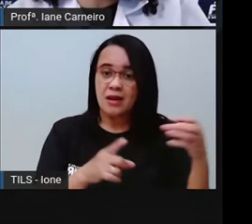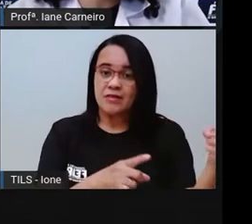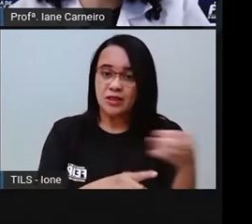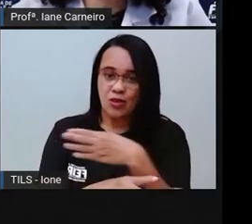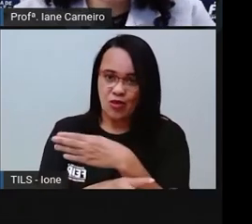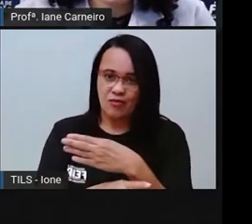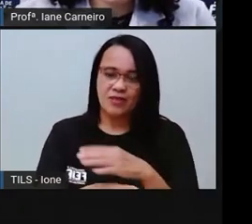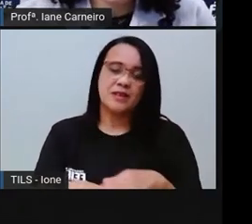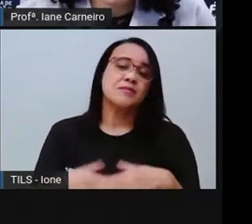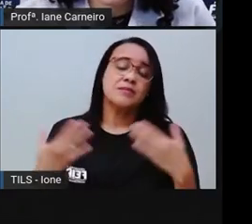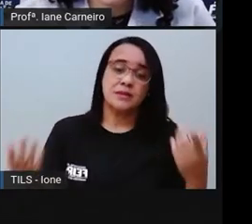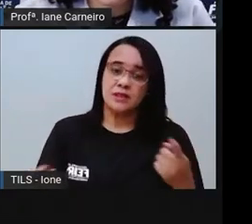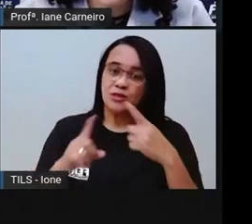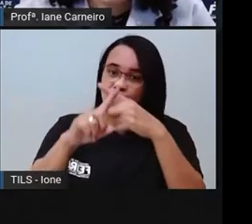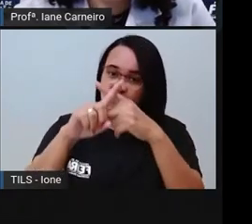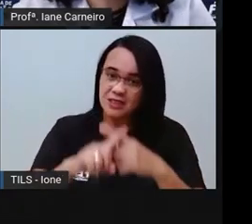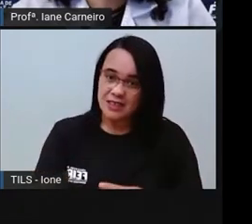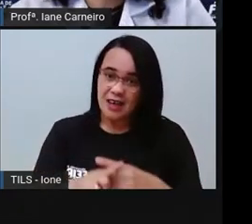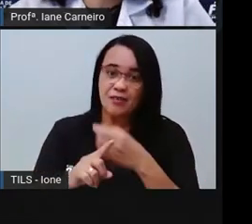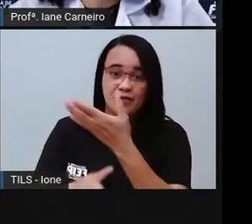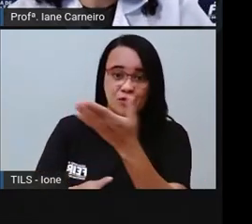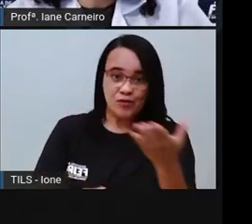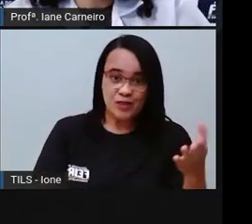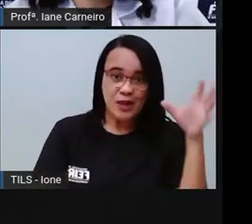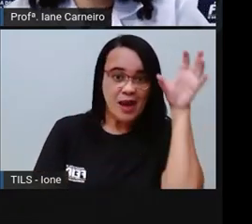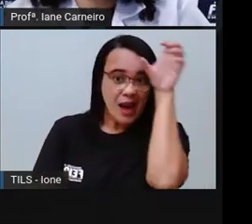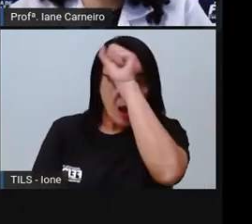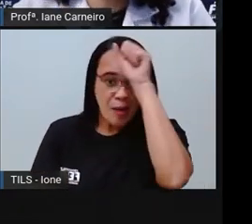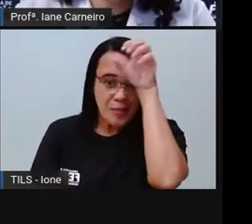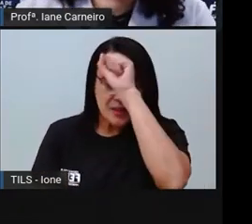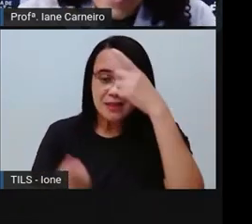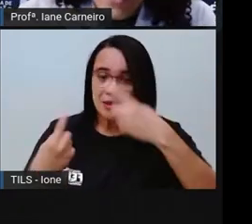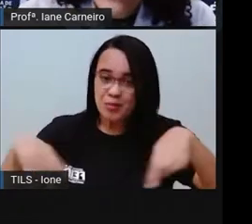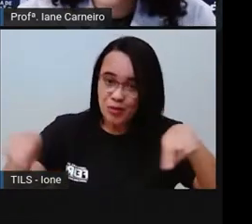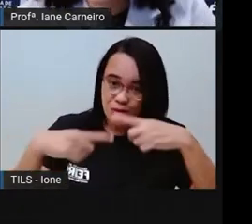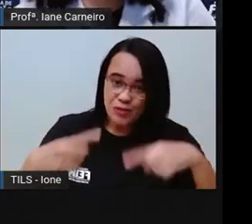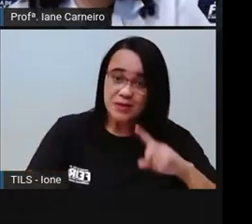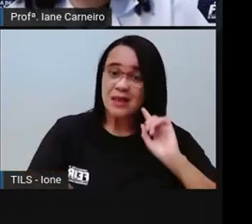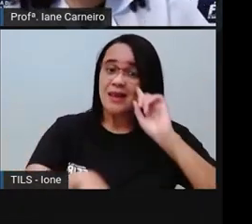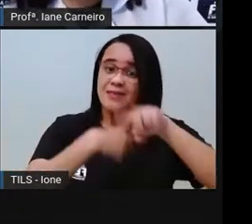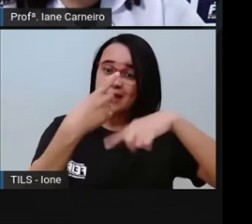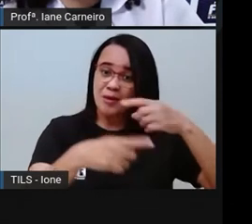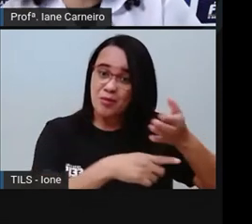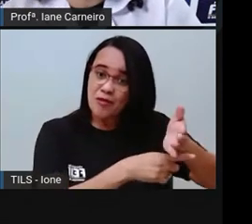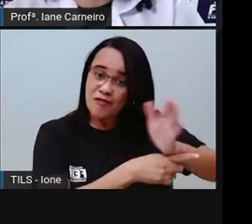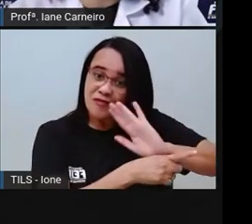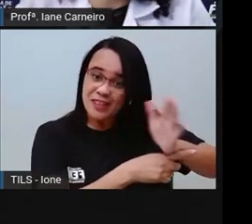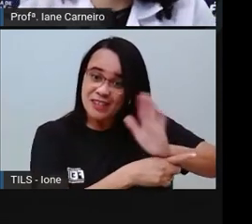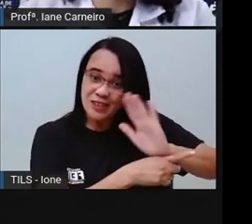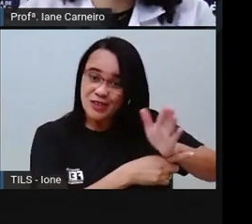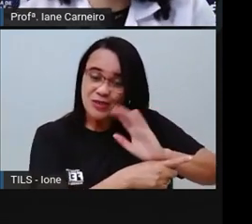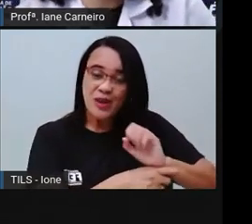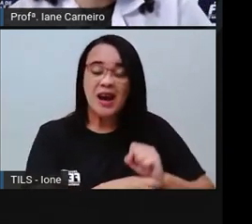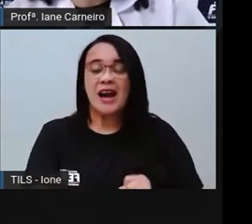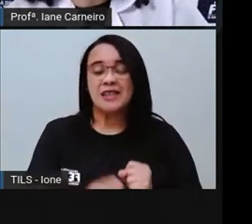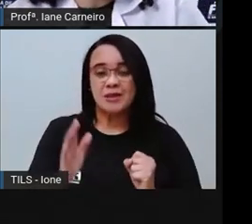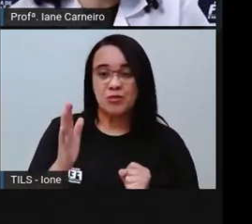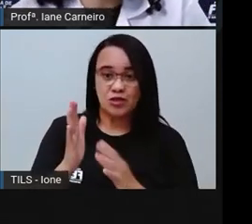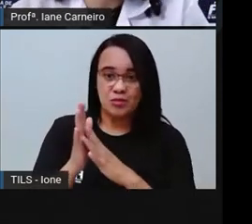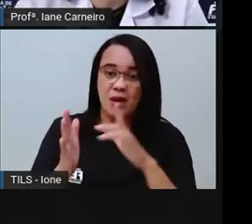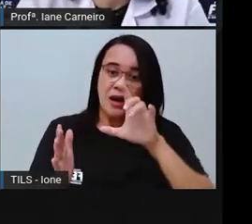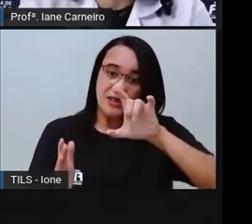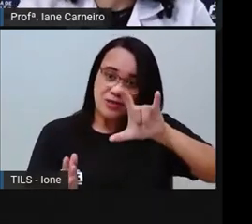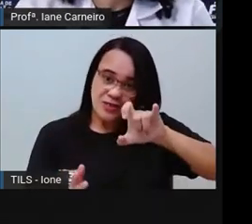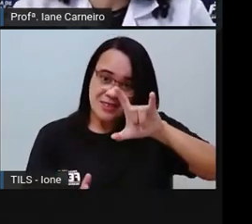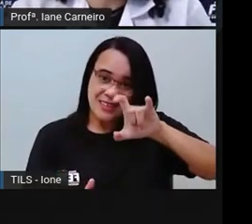dessa orarem Essa parlenda e fazer um vídeo bem legal Tá bom aí você se você puder postar lá no Instagram e